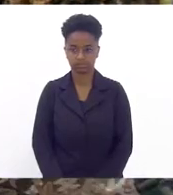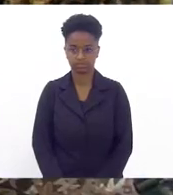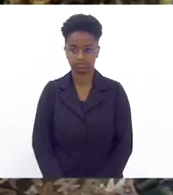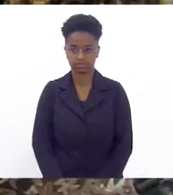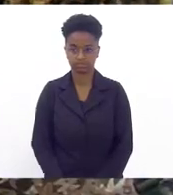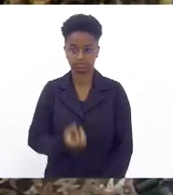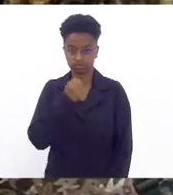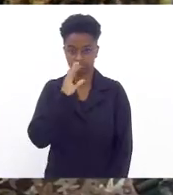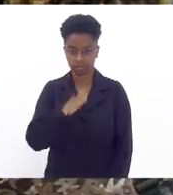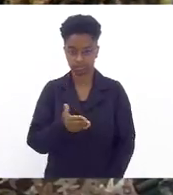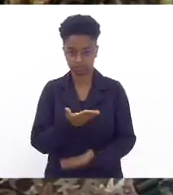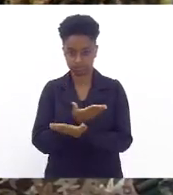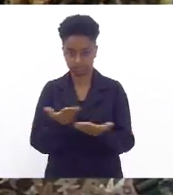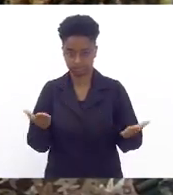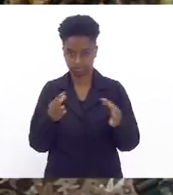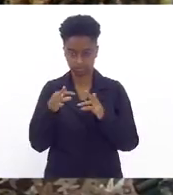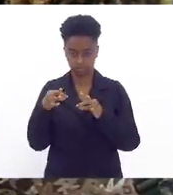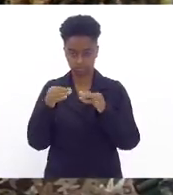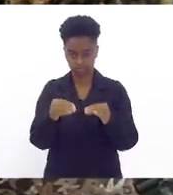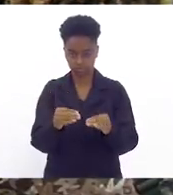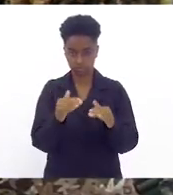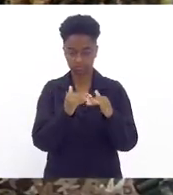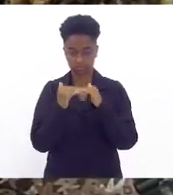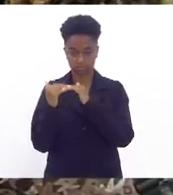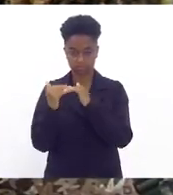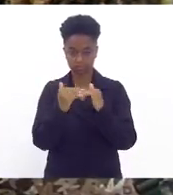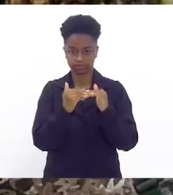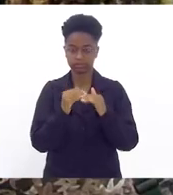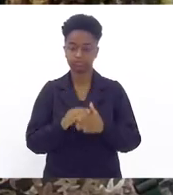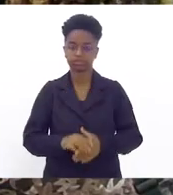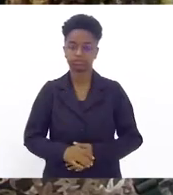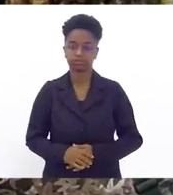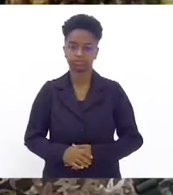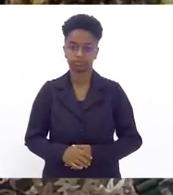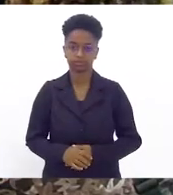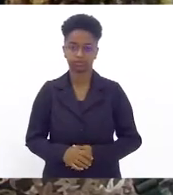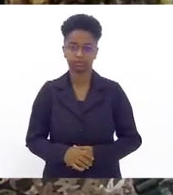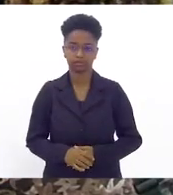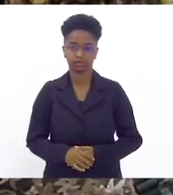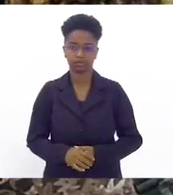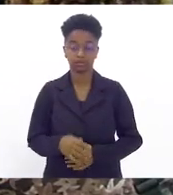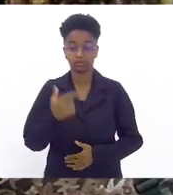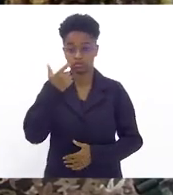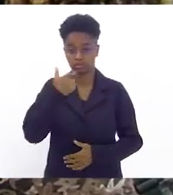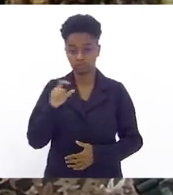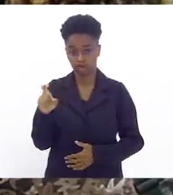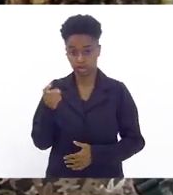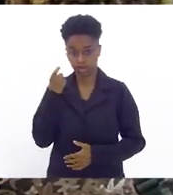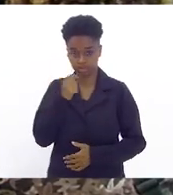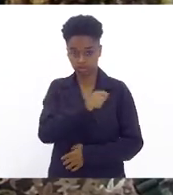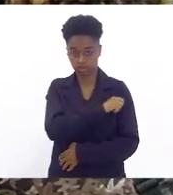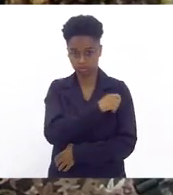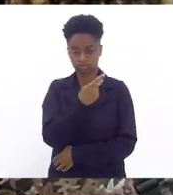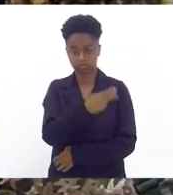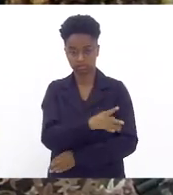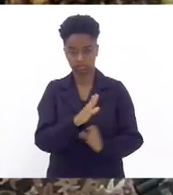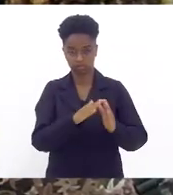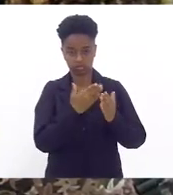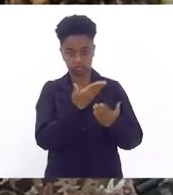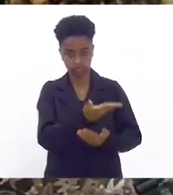Boa tarde a todos a todos a todas a todos eu sou ex-aluna da Martins Pena